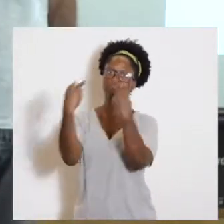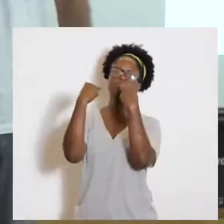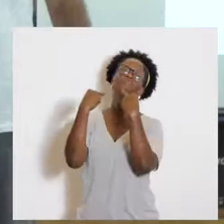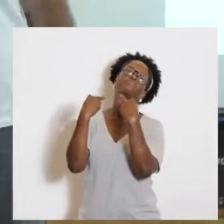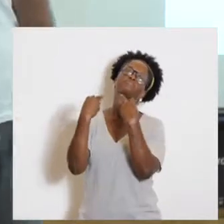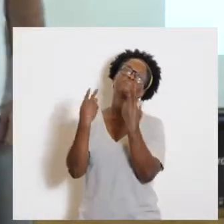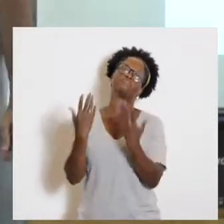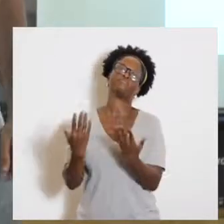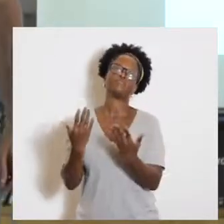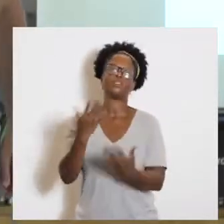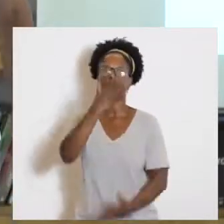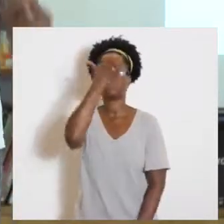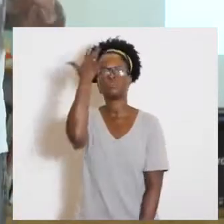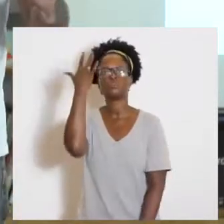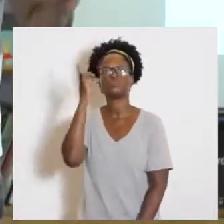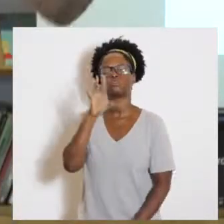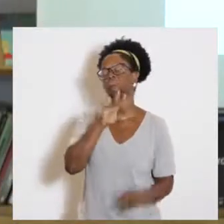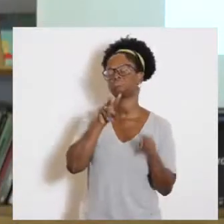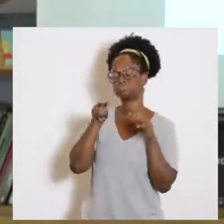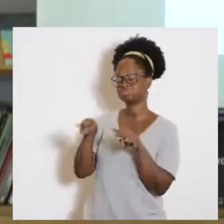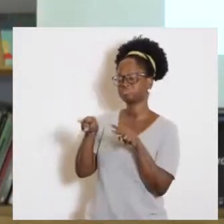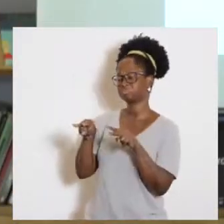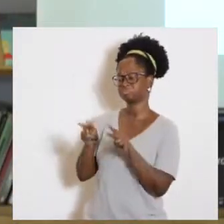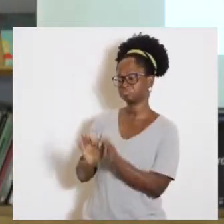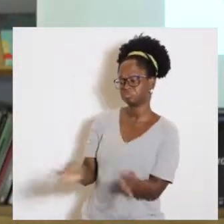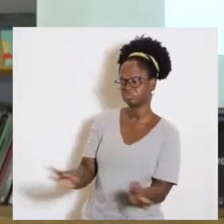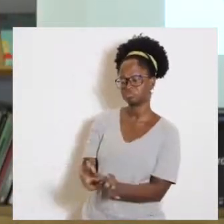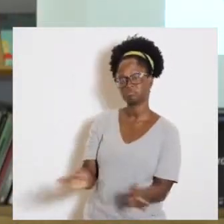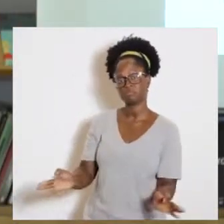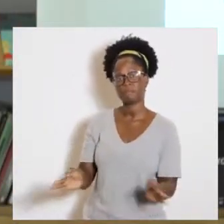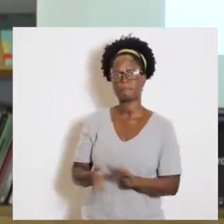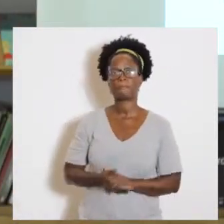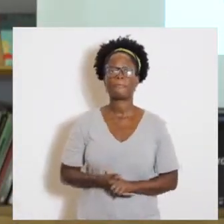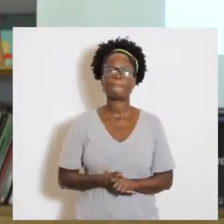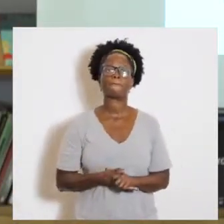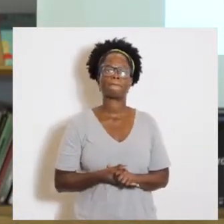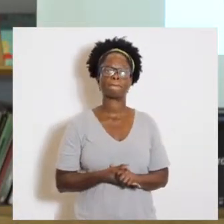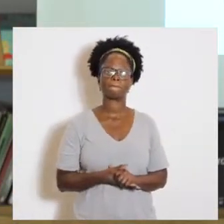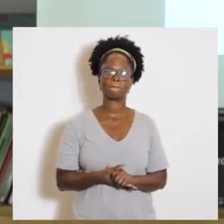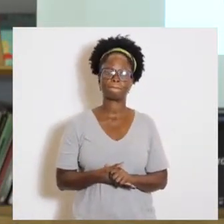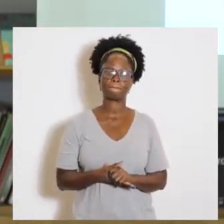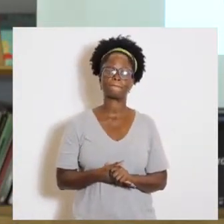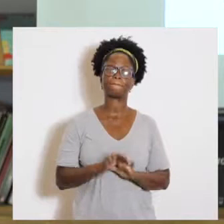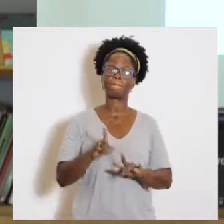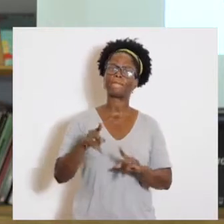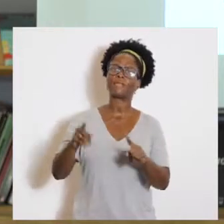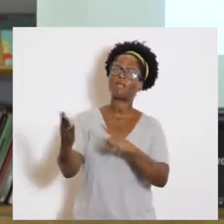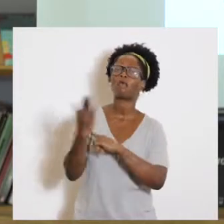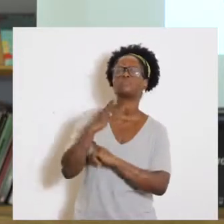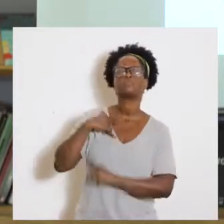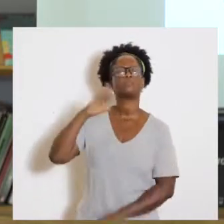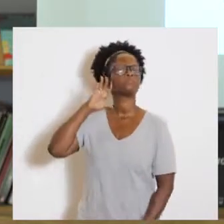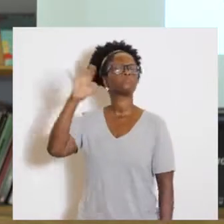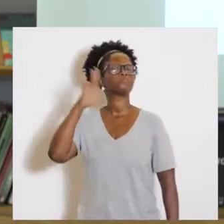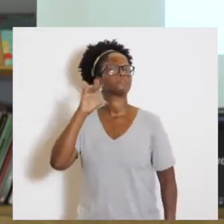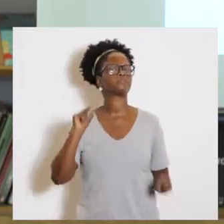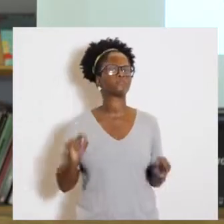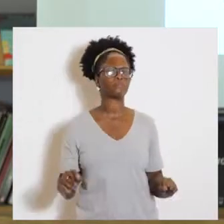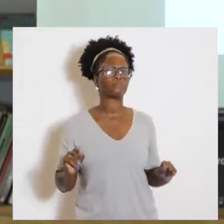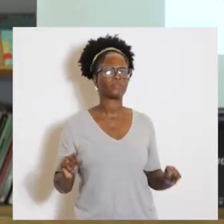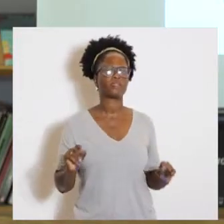simplesmente com alguém que é visto e isso nos ajuda a pensar